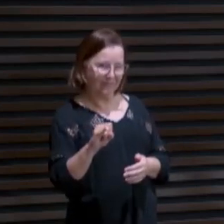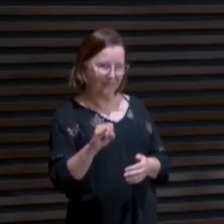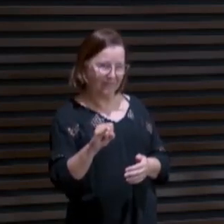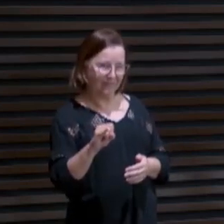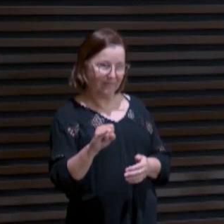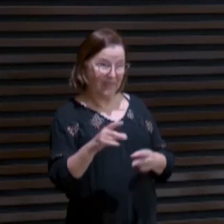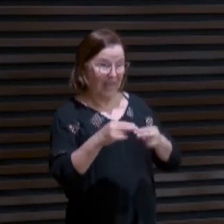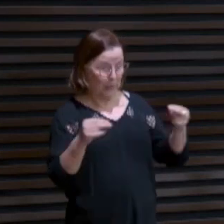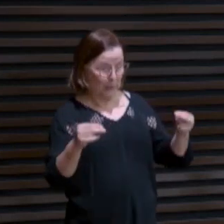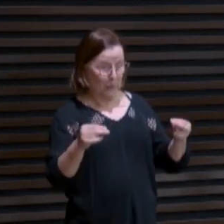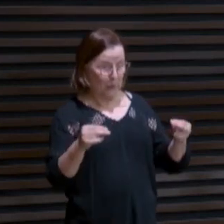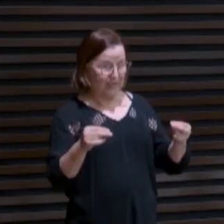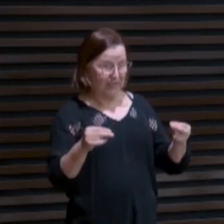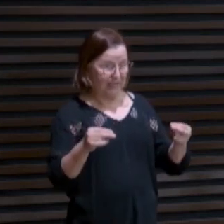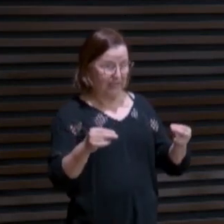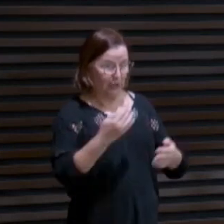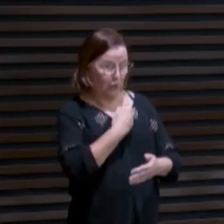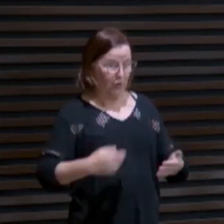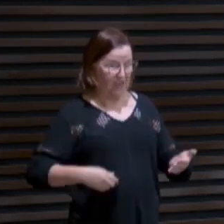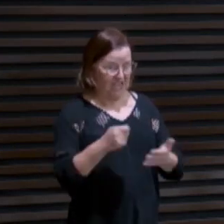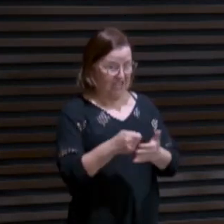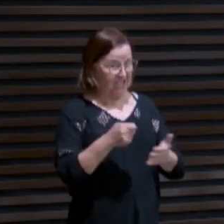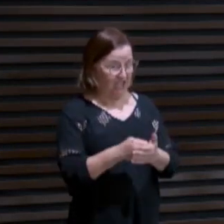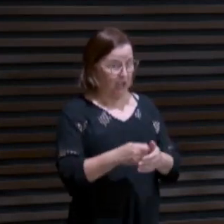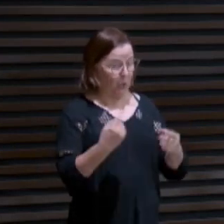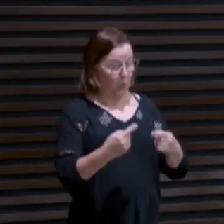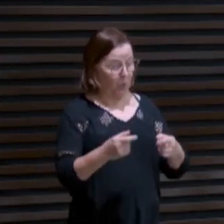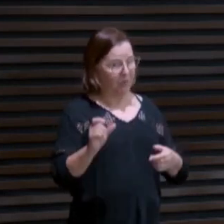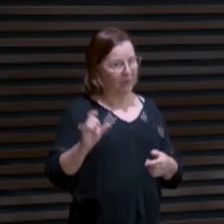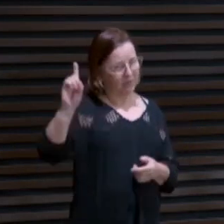exigir seja contra a palavra de Deus.